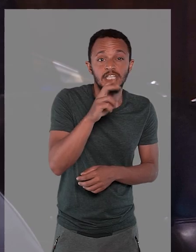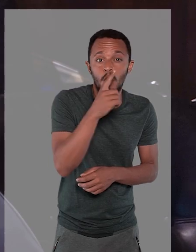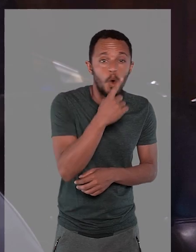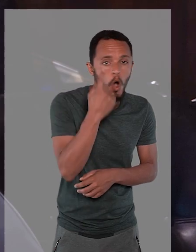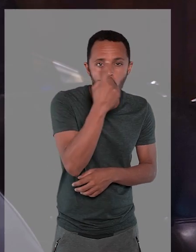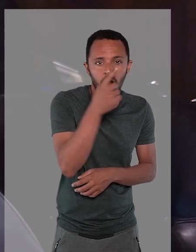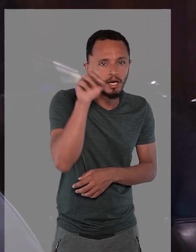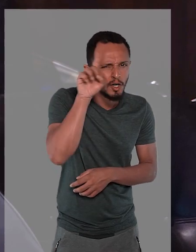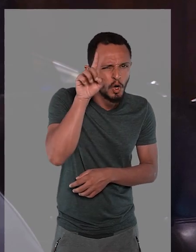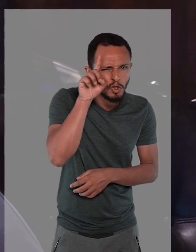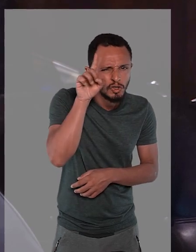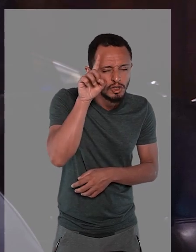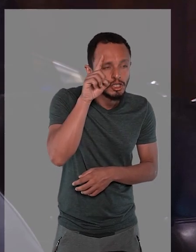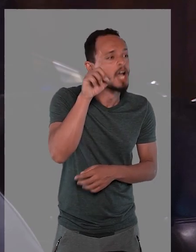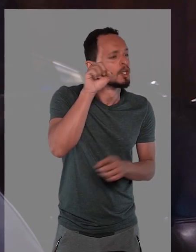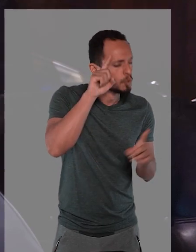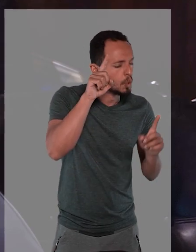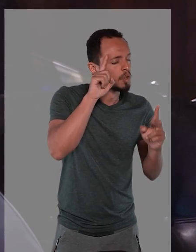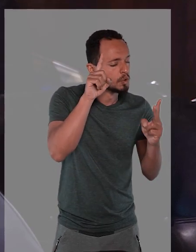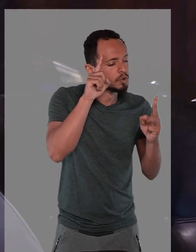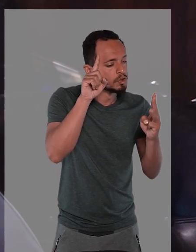Então,